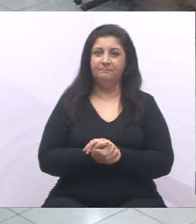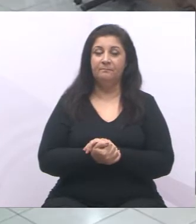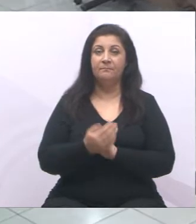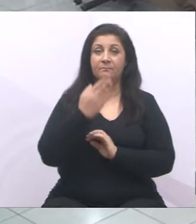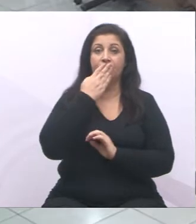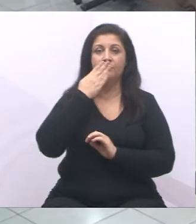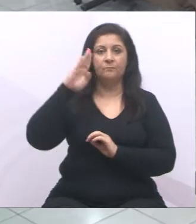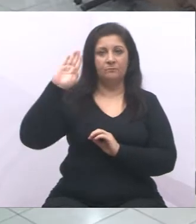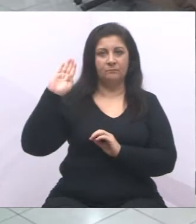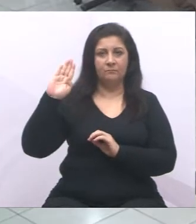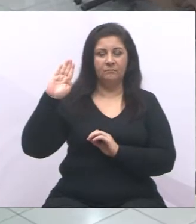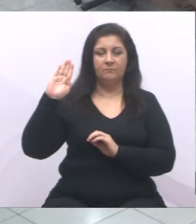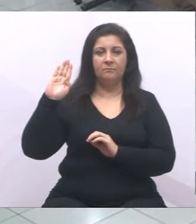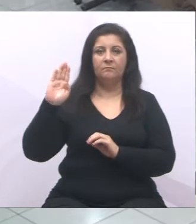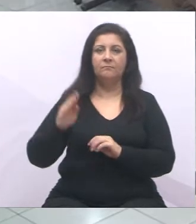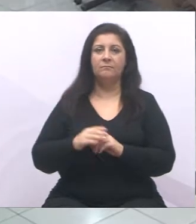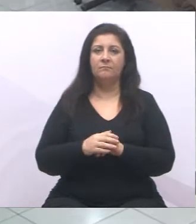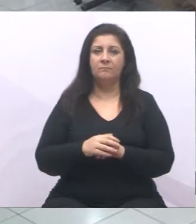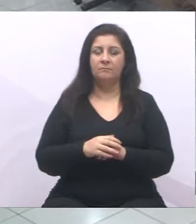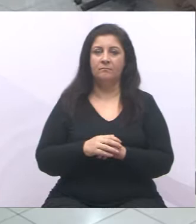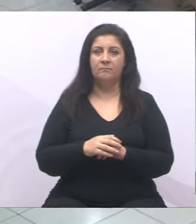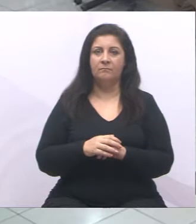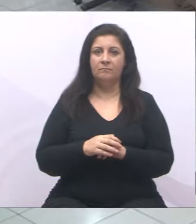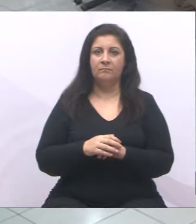Prometo exercer